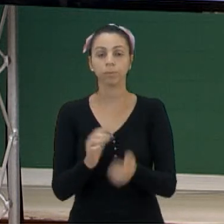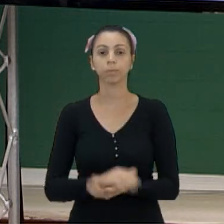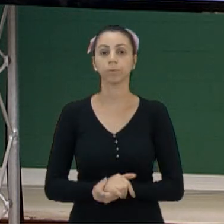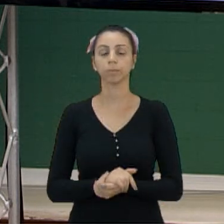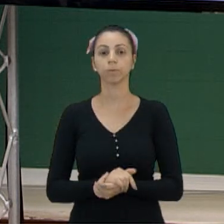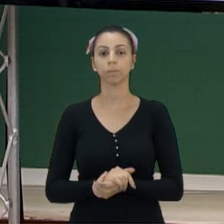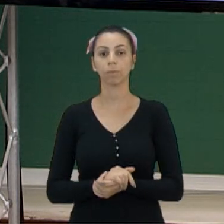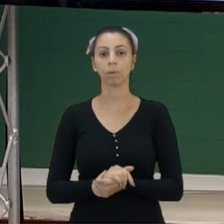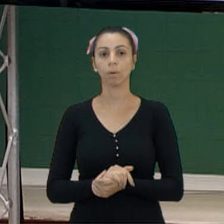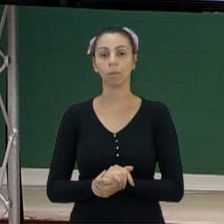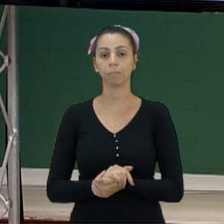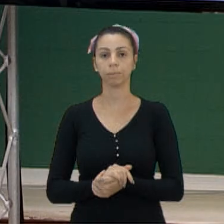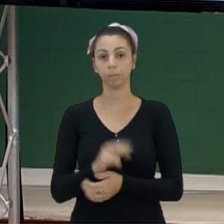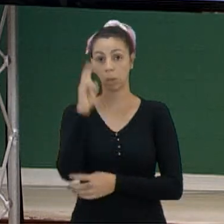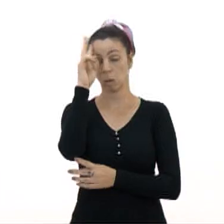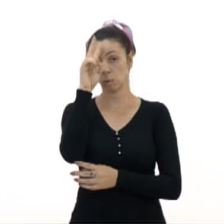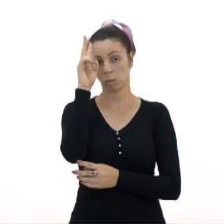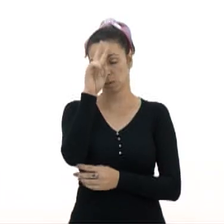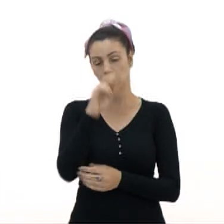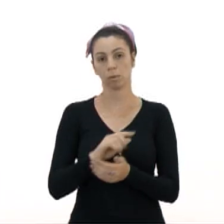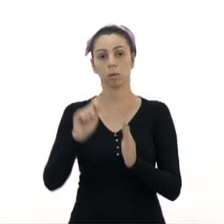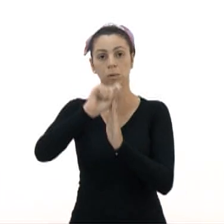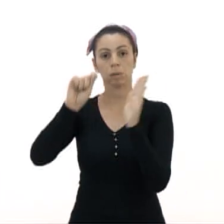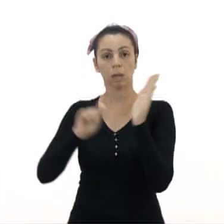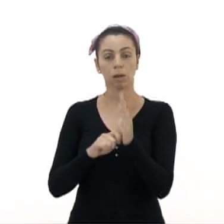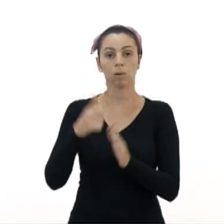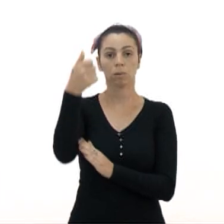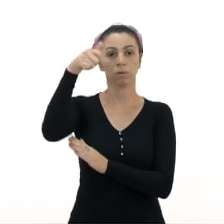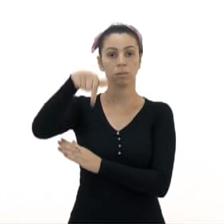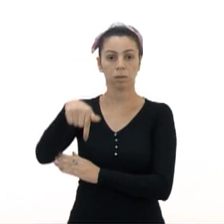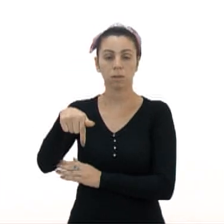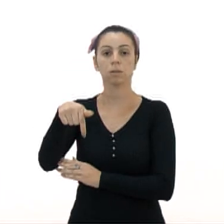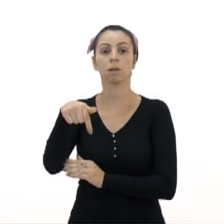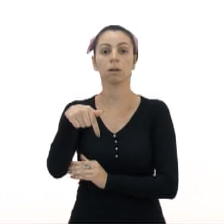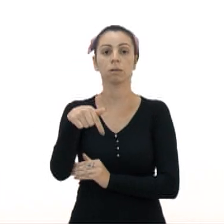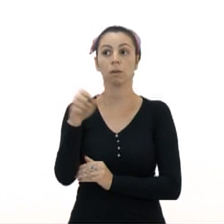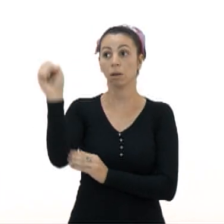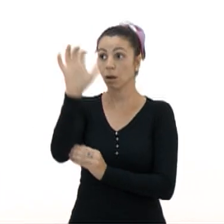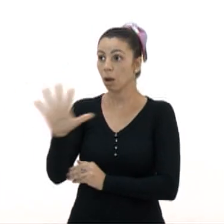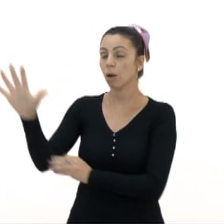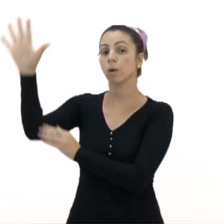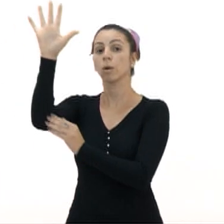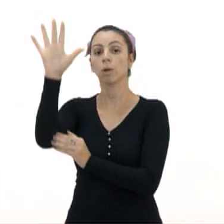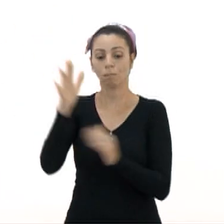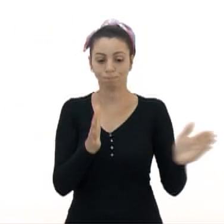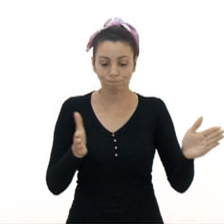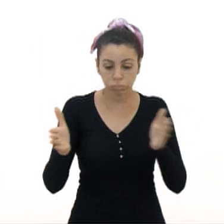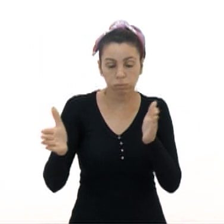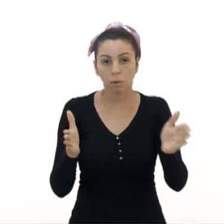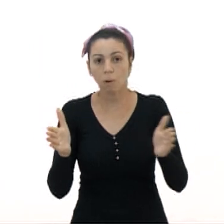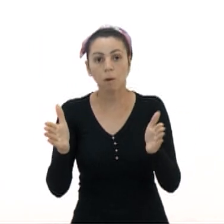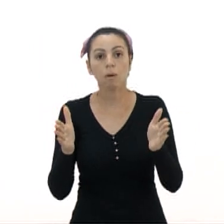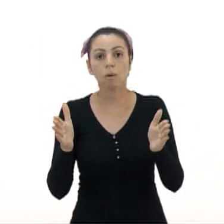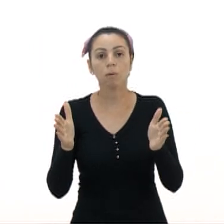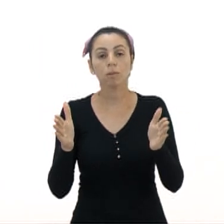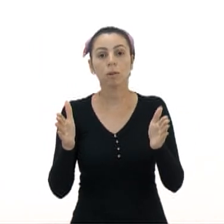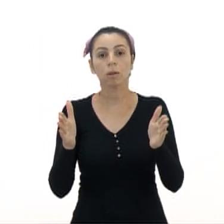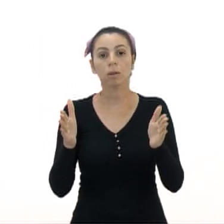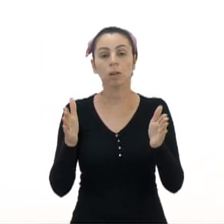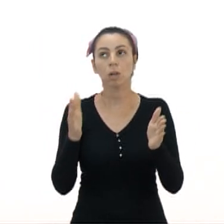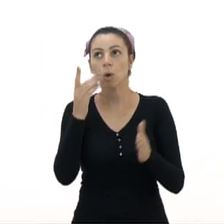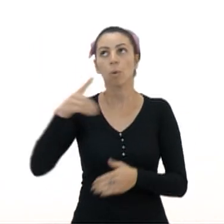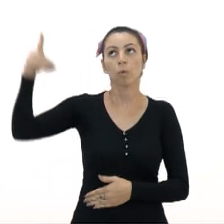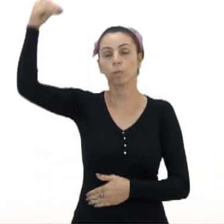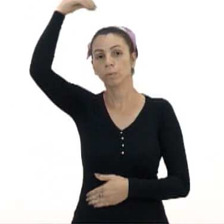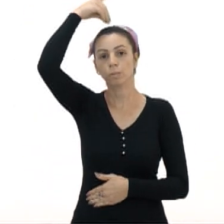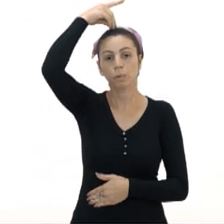Contexto histórico, hein, pessoal? Século XVII, a Europa passava por um período controverso em que o poder espiritual